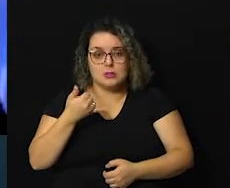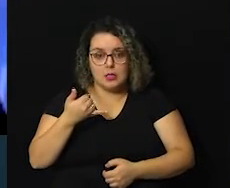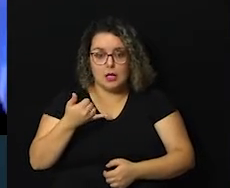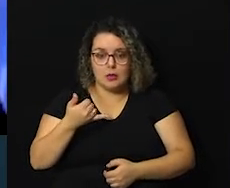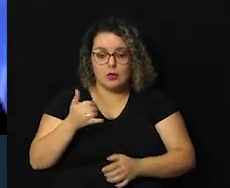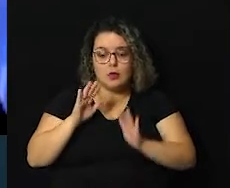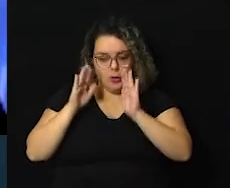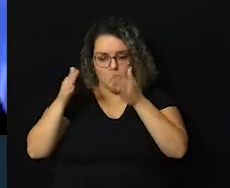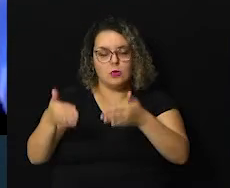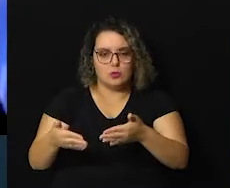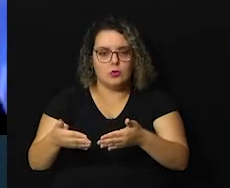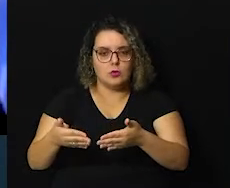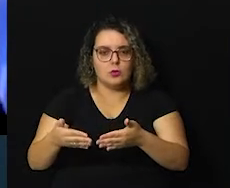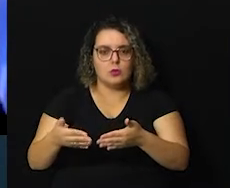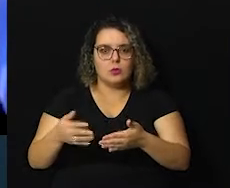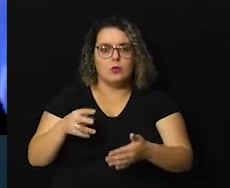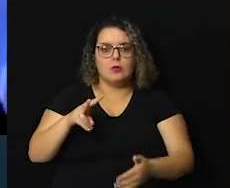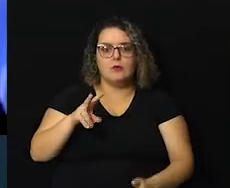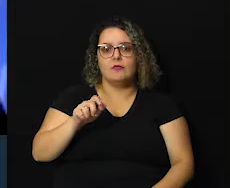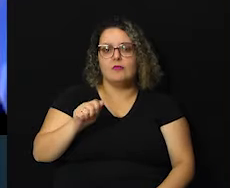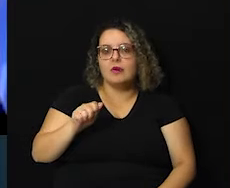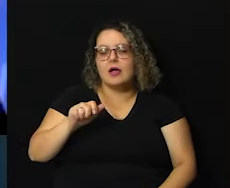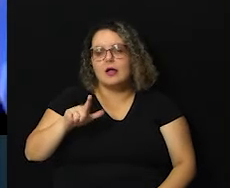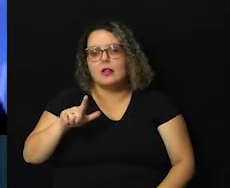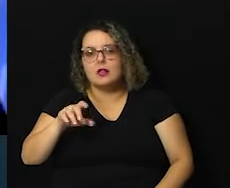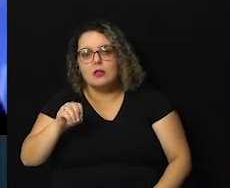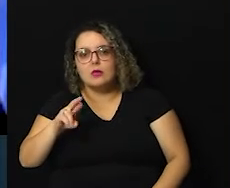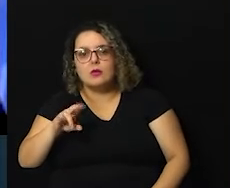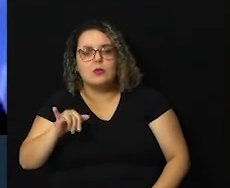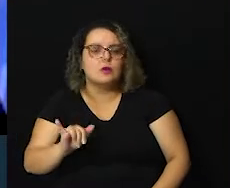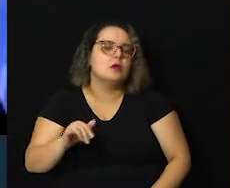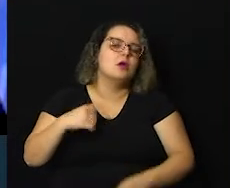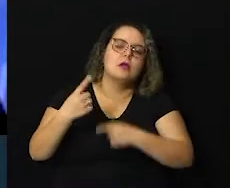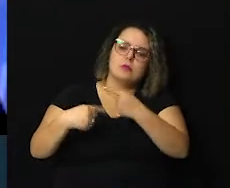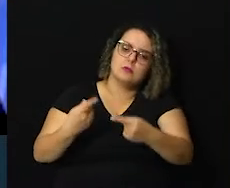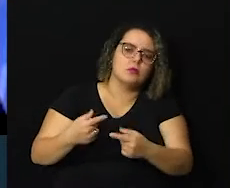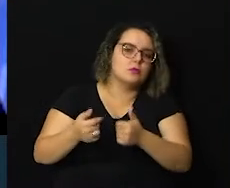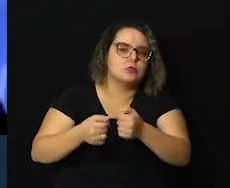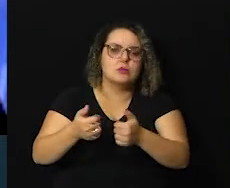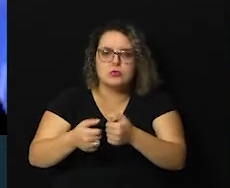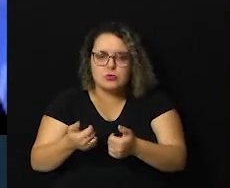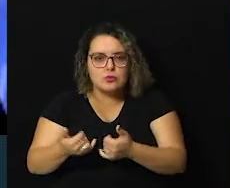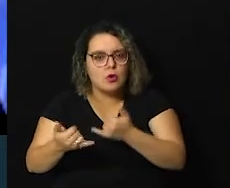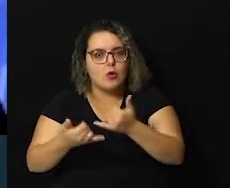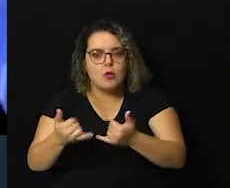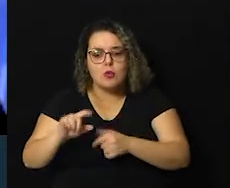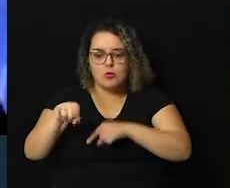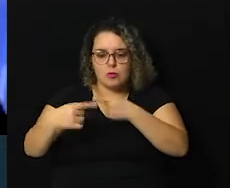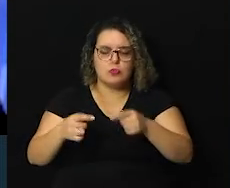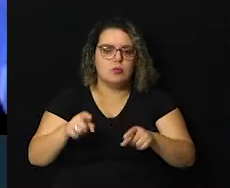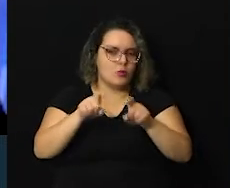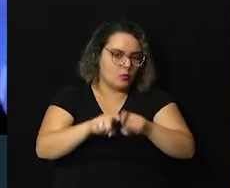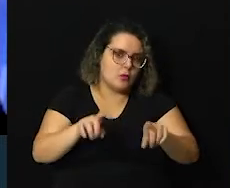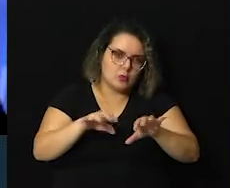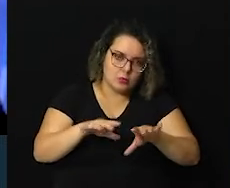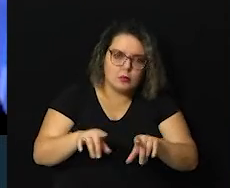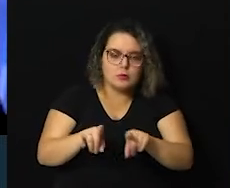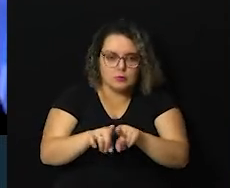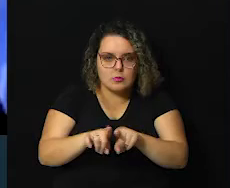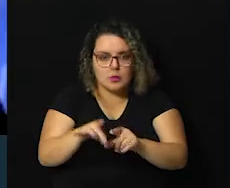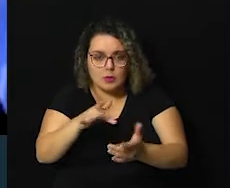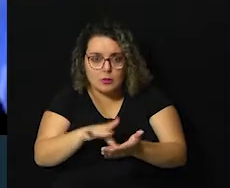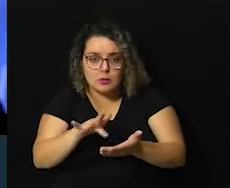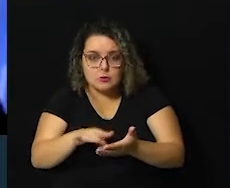celular que é o nosso grande foco é como valor e táxis são jogos super famosos e outras plataformas em